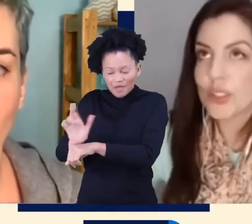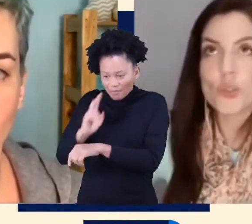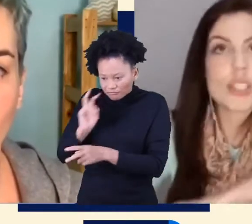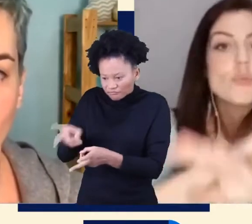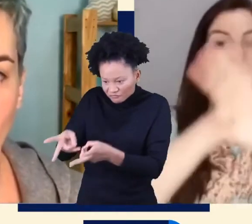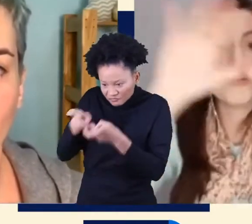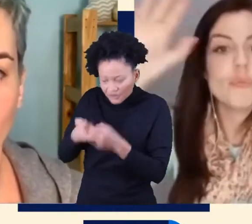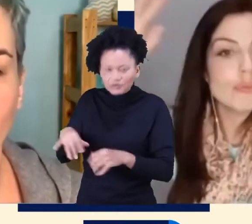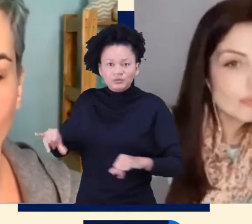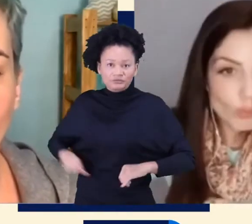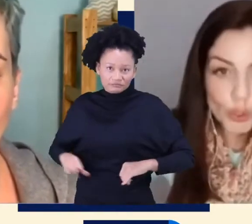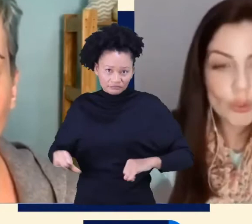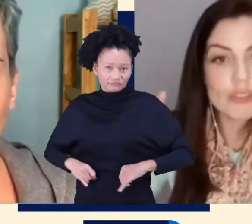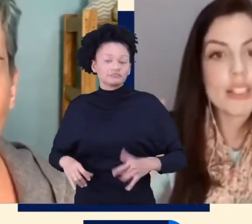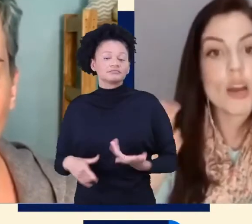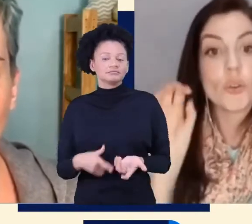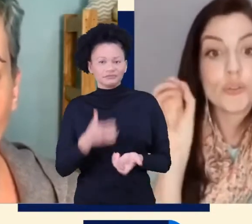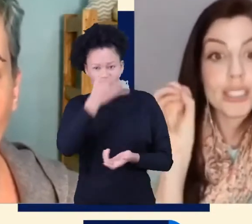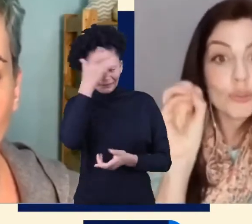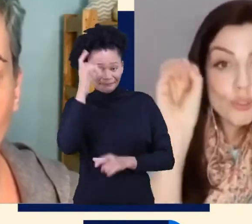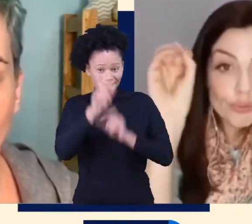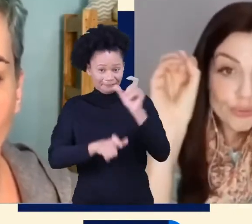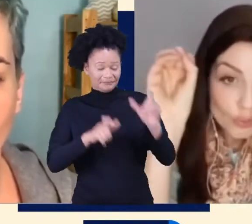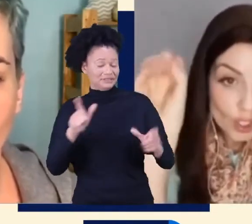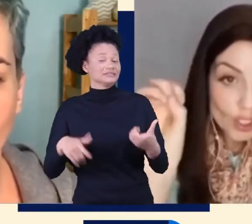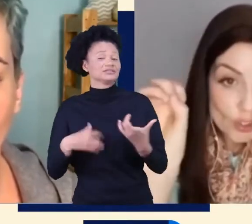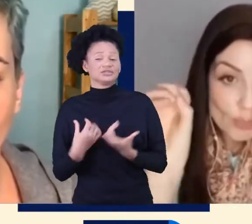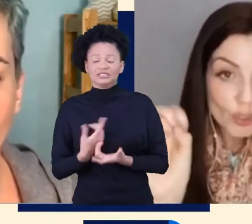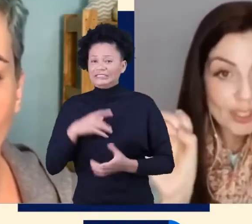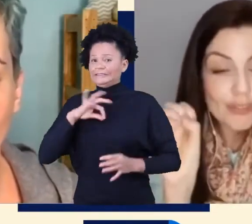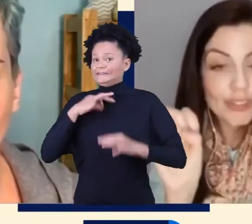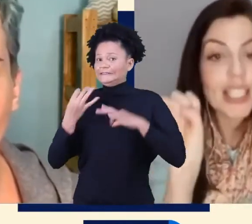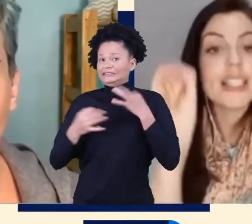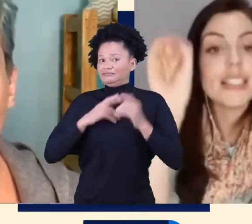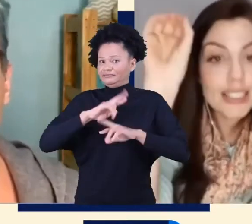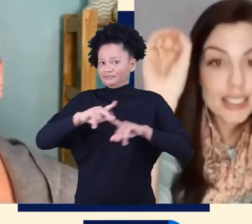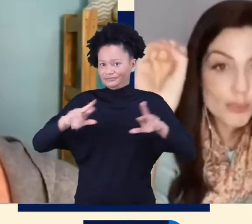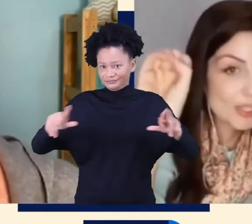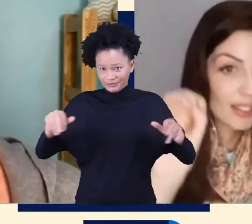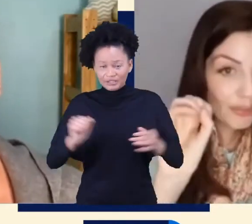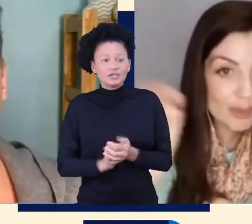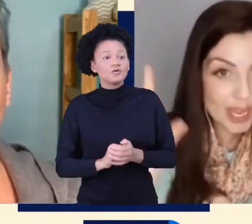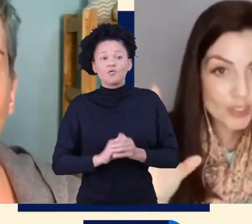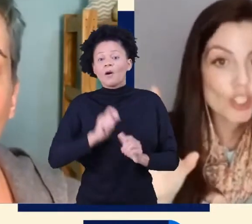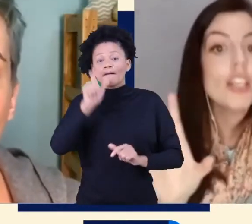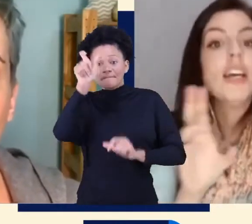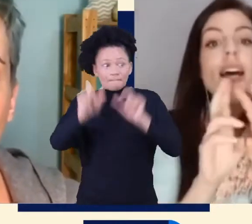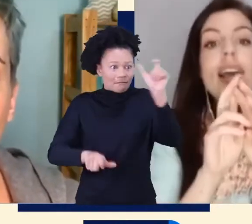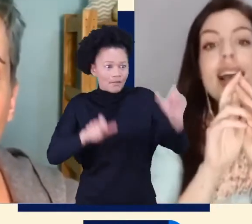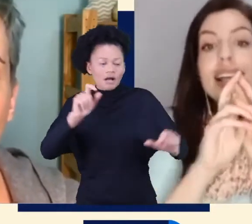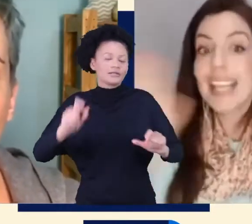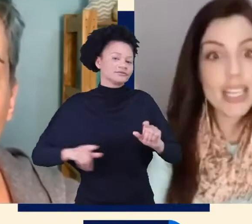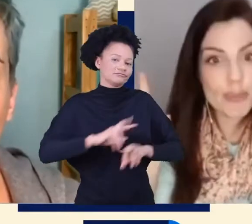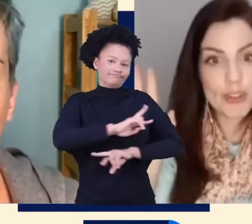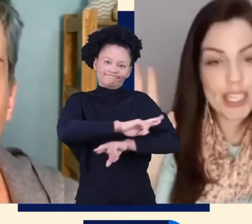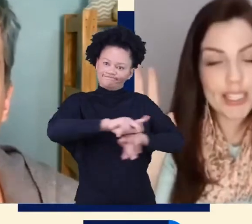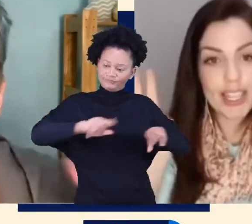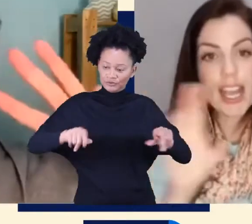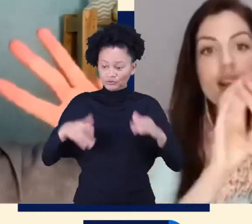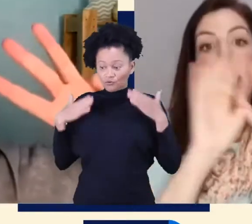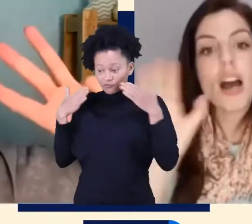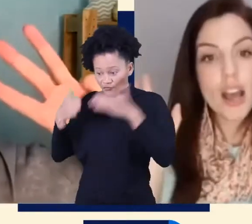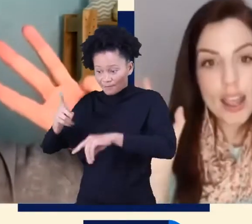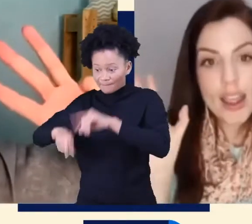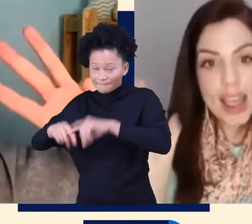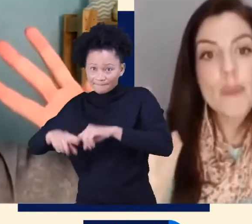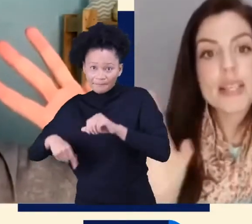muitas coisas e o ser humano é muito universal. Eu estou falando de pornografia, em que especificamente, e na maioria,